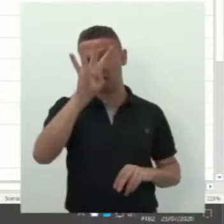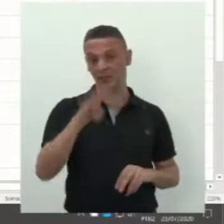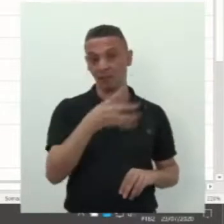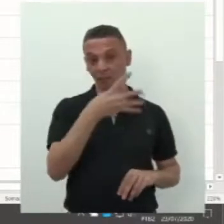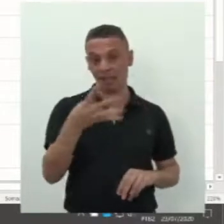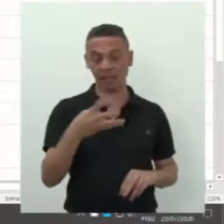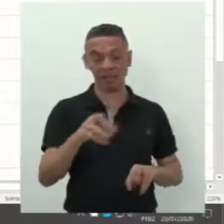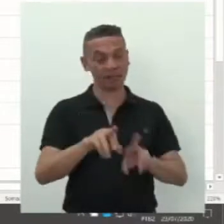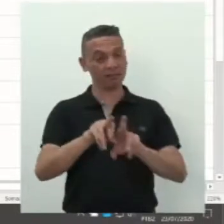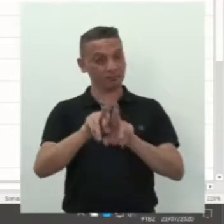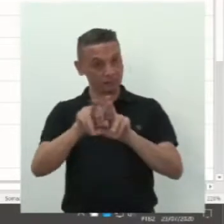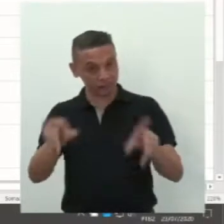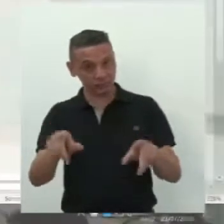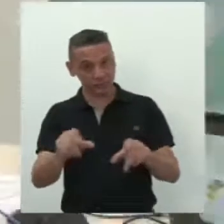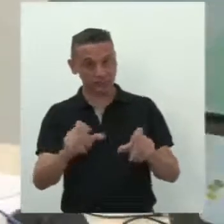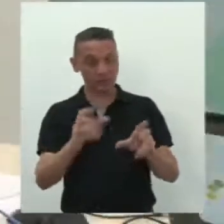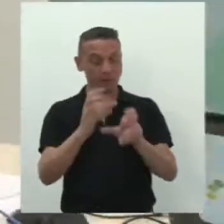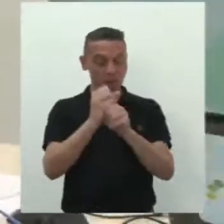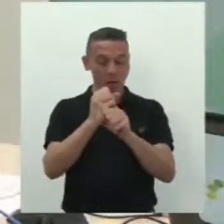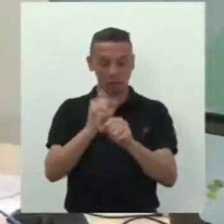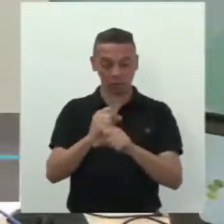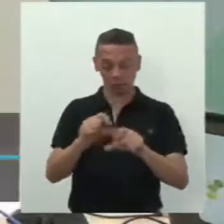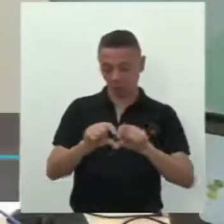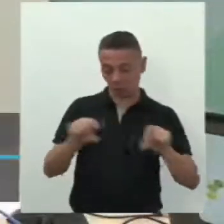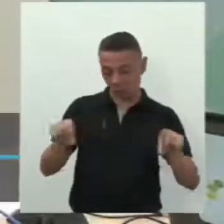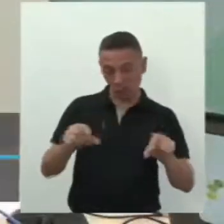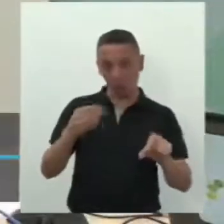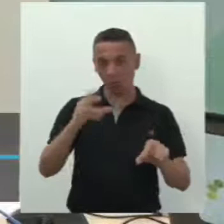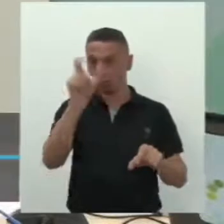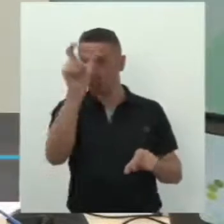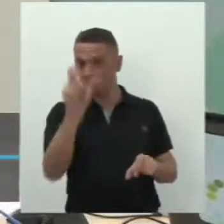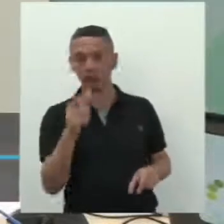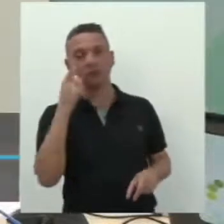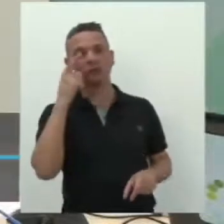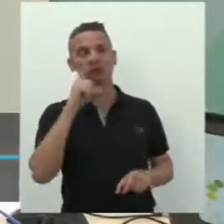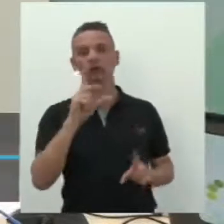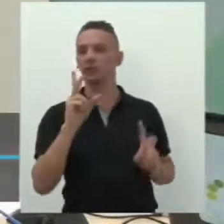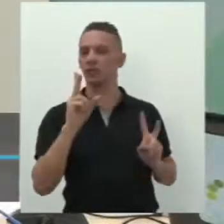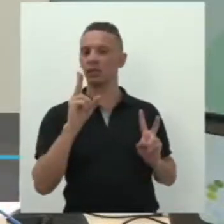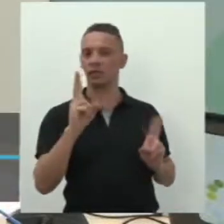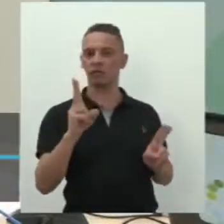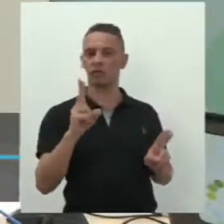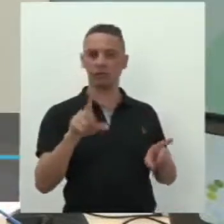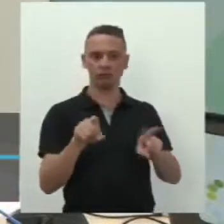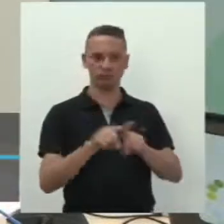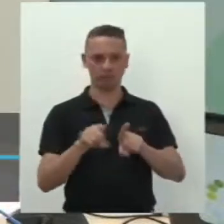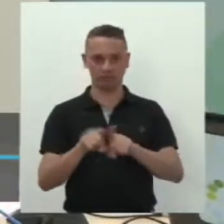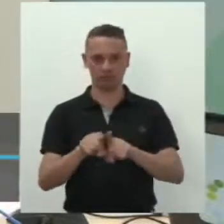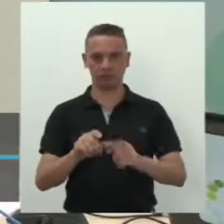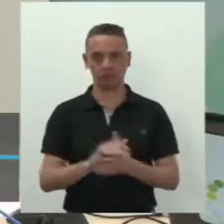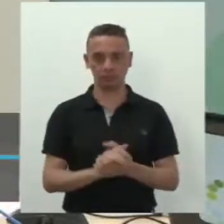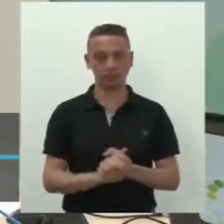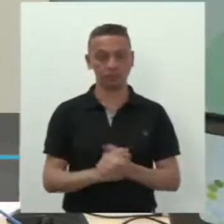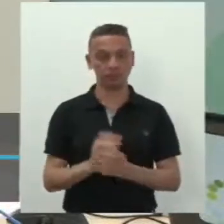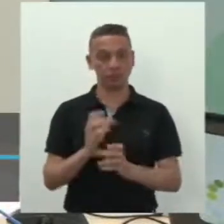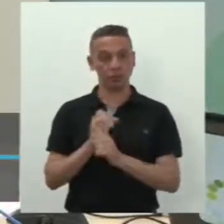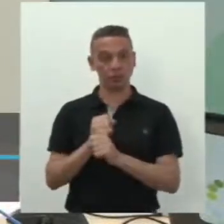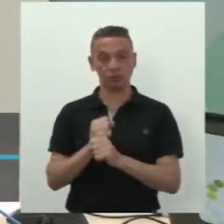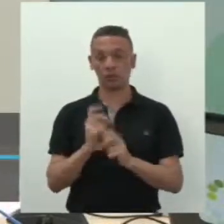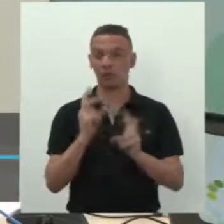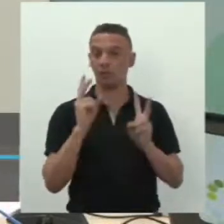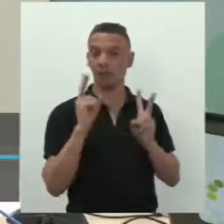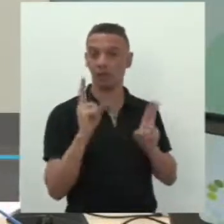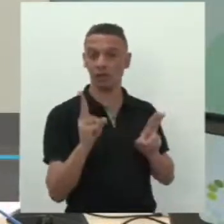aí, né, e as contas sejam na coluna, você consegue fazer do mesmo jeito também. Então, função soma, igual,